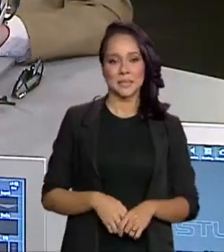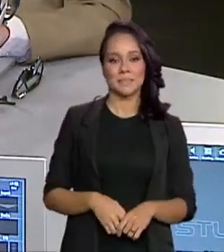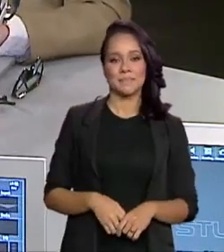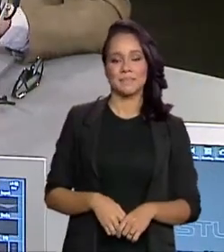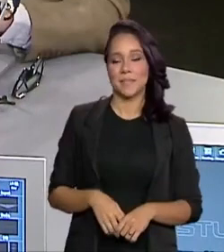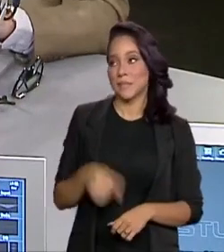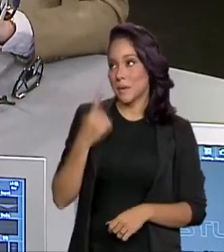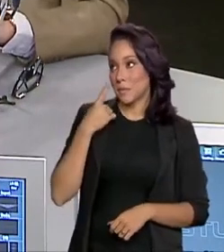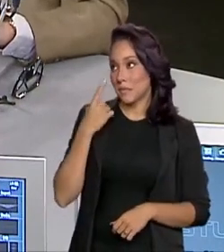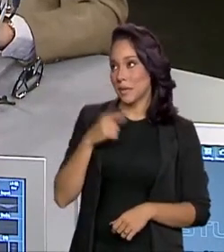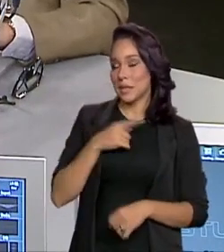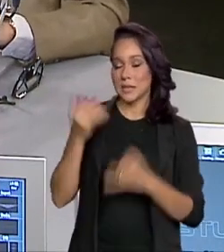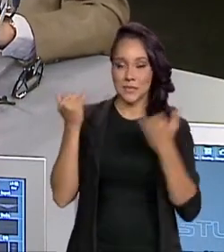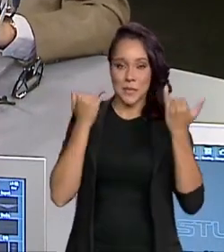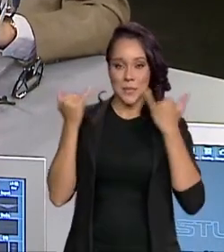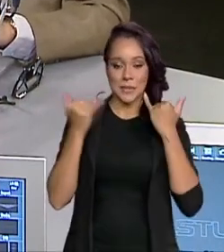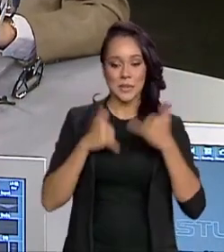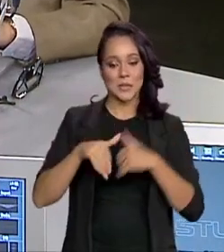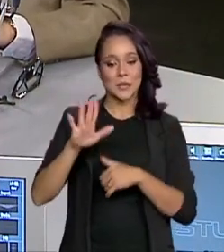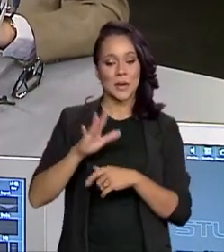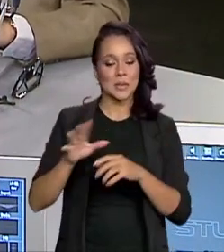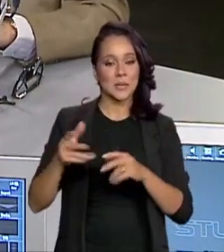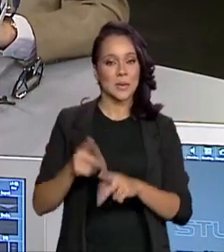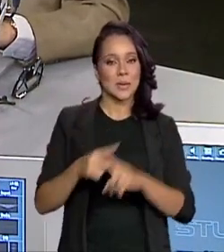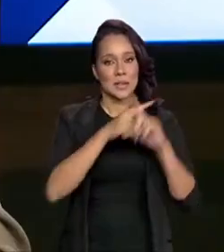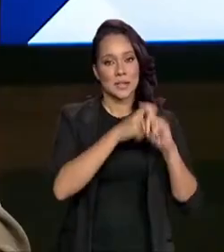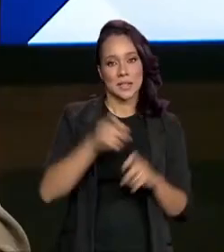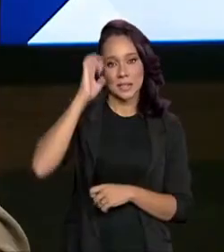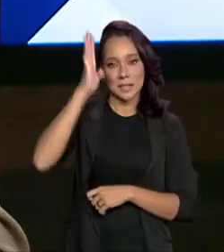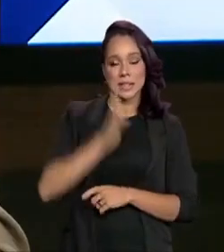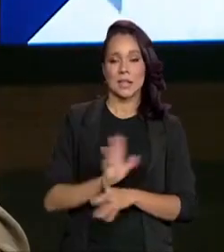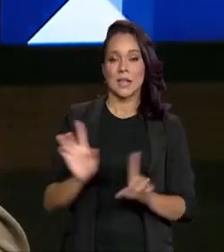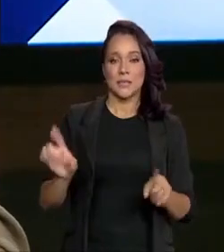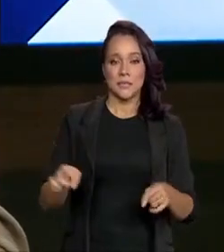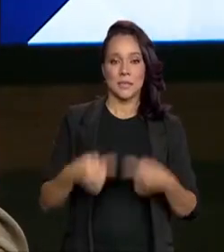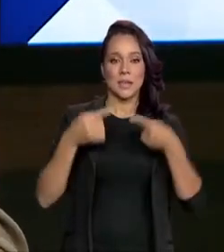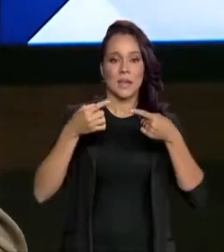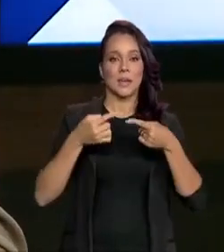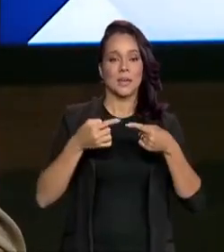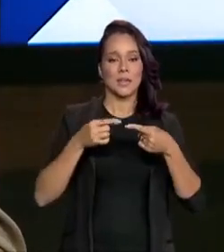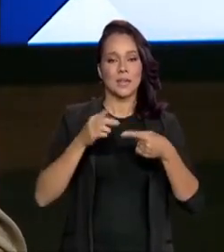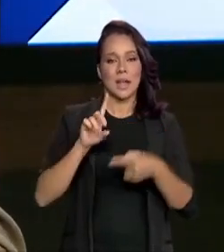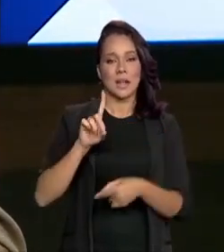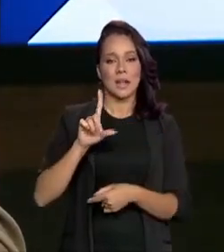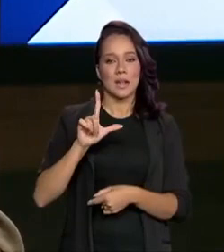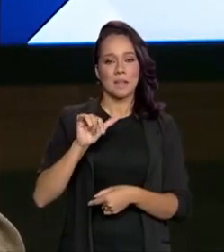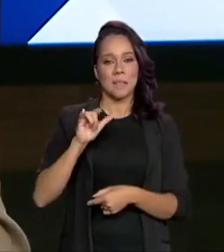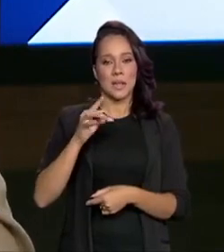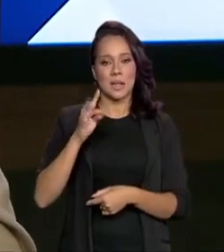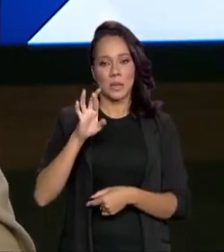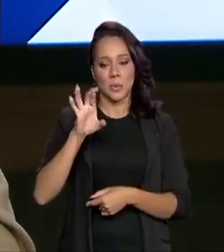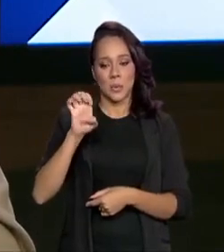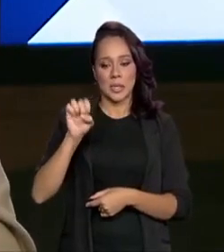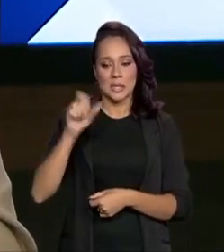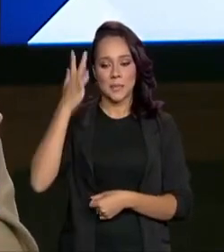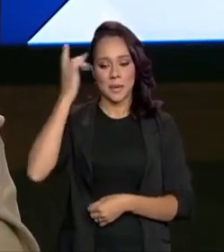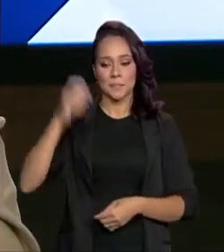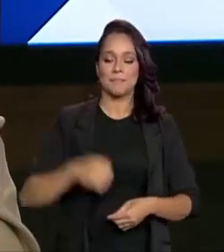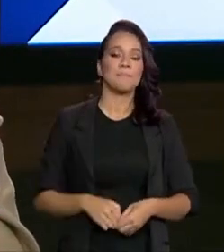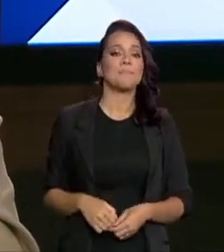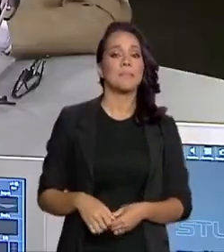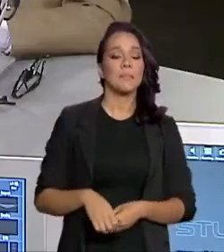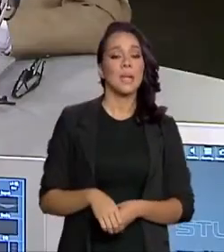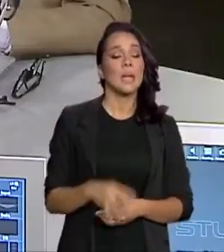Esportes. Bruno Mendes traz as informações de mais uma rodada do Brasileirão e a final da Taça Libertadores amanhã. Vamos conferir. No complemento